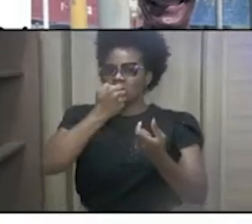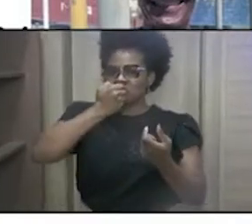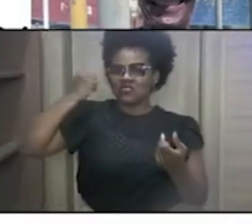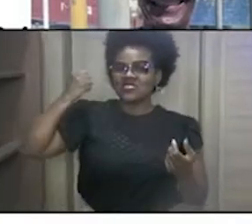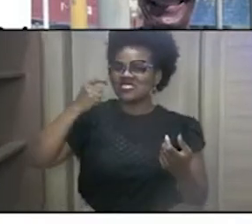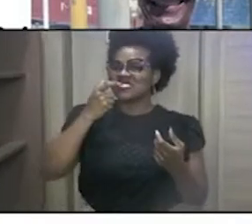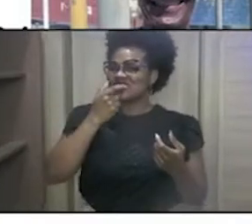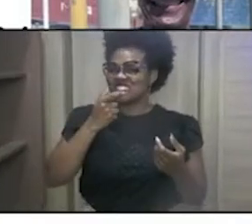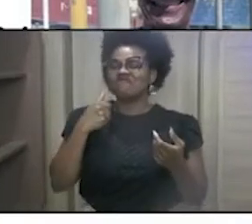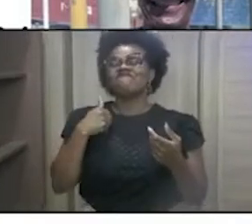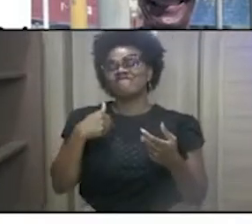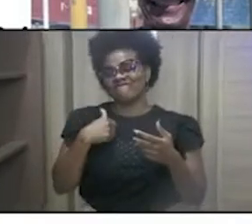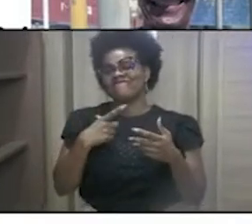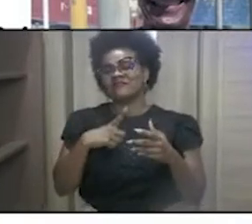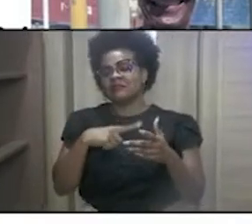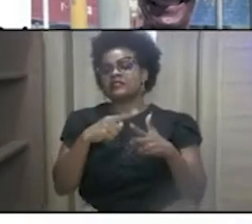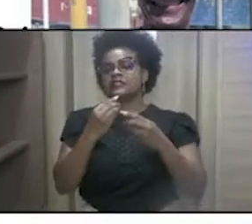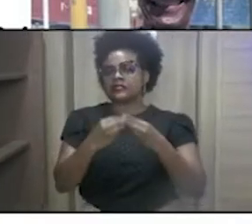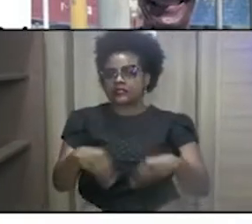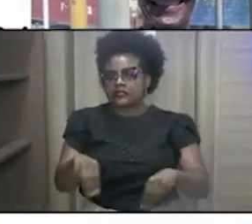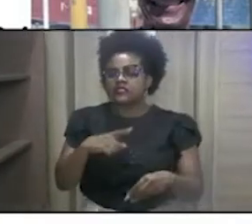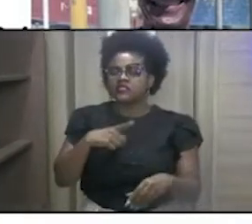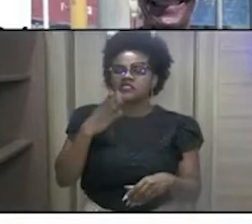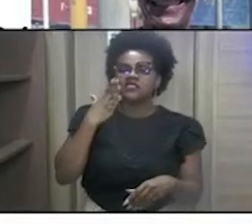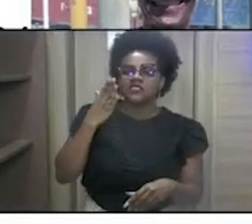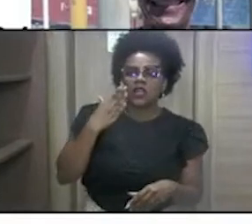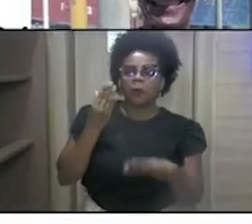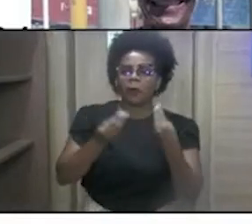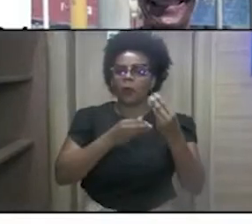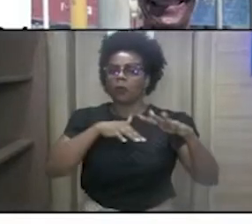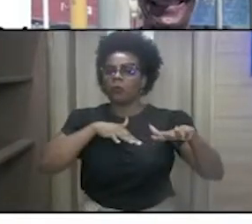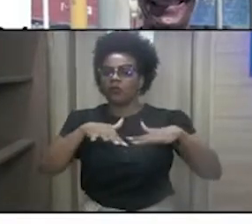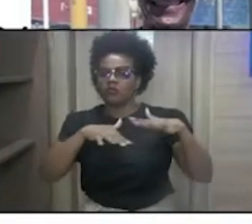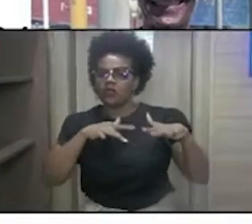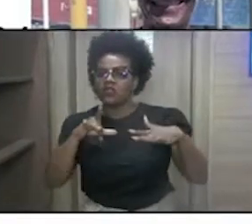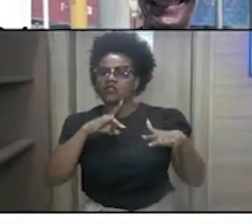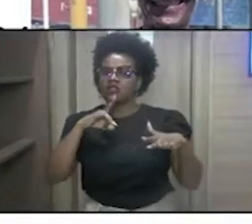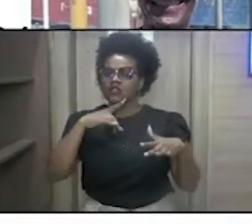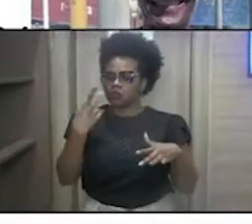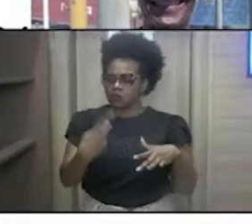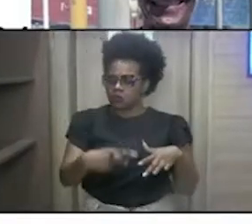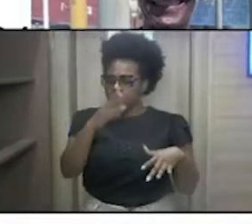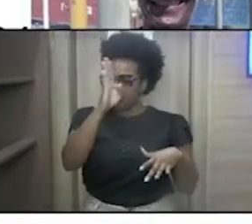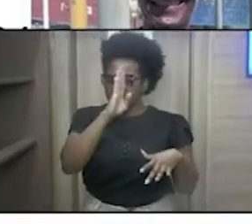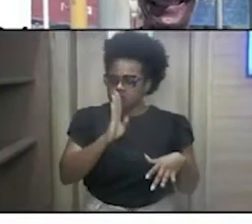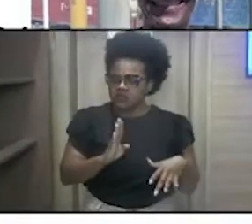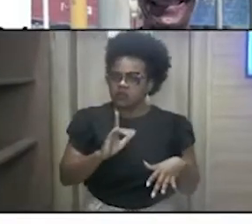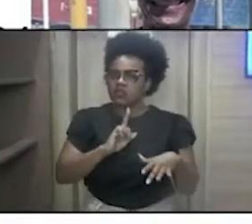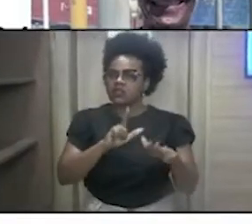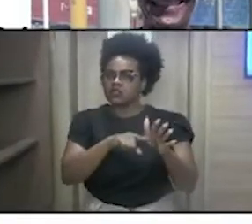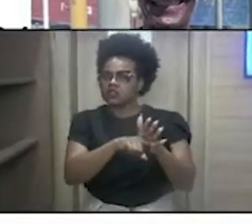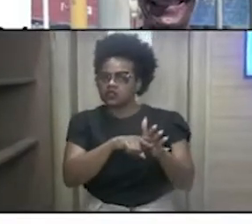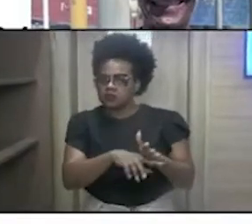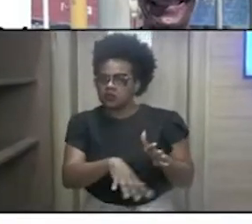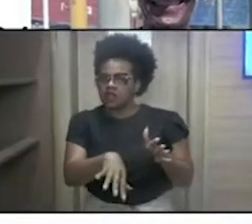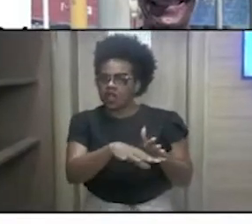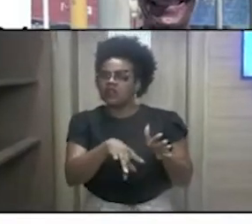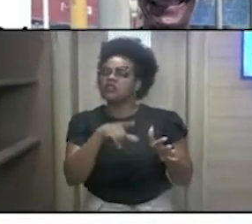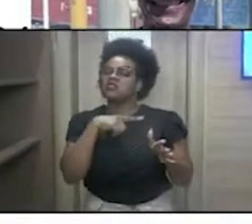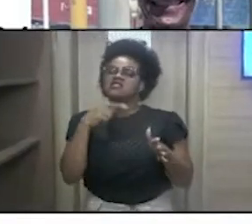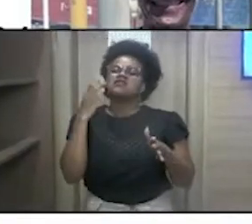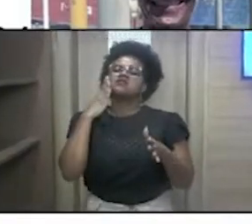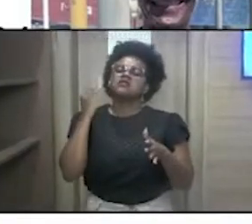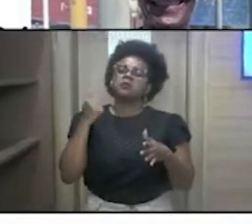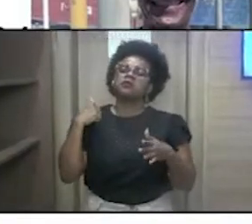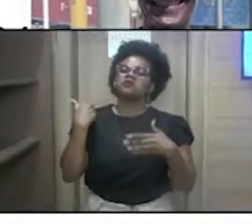trajetória. Então, nós falamos aqui daquilo que foi para o movimento sanitário brasileiro, dentistas sanitaristas, aquilo que era considerado